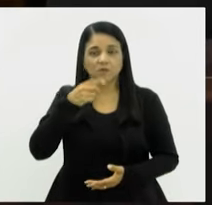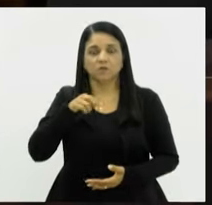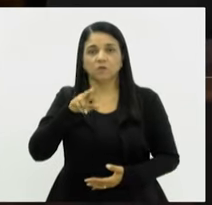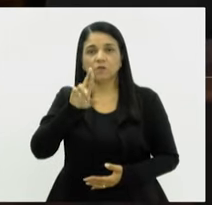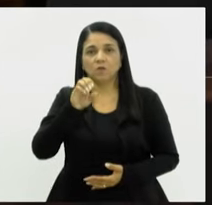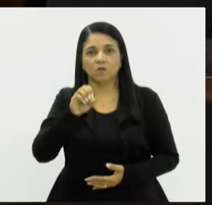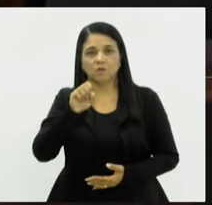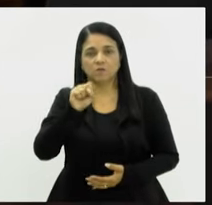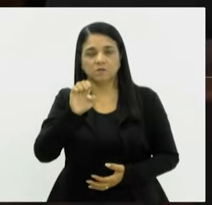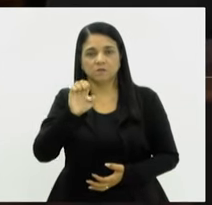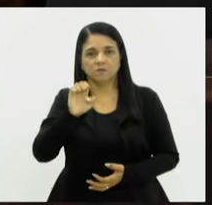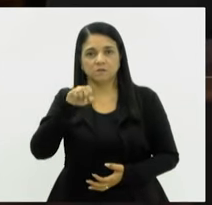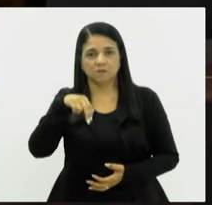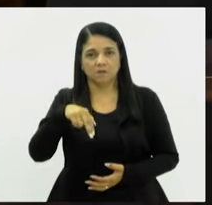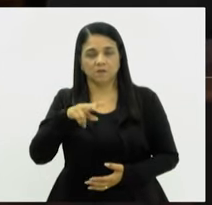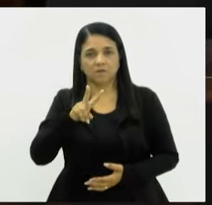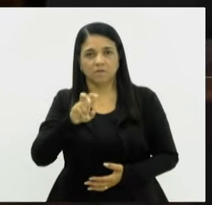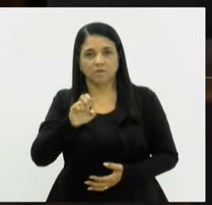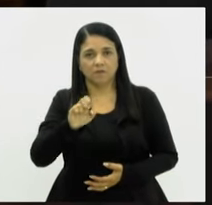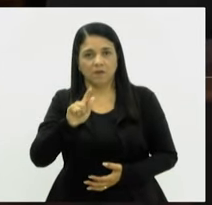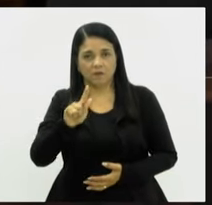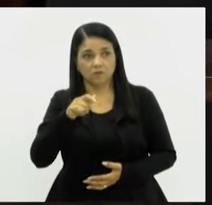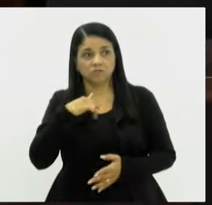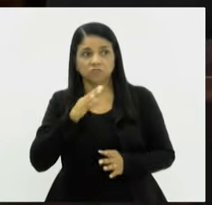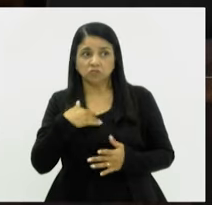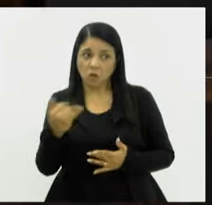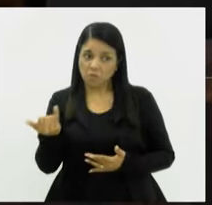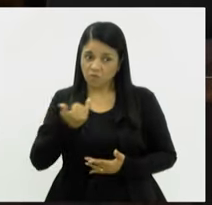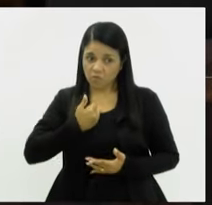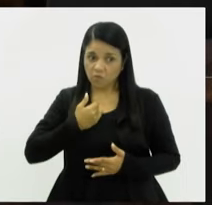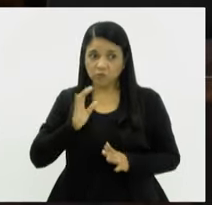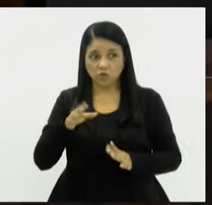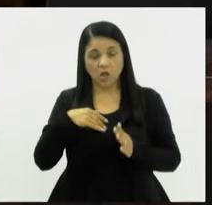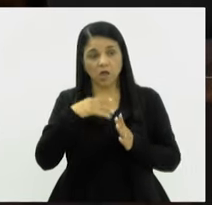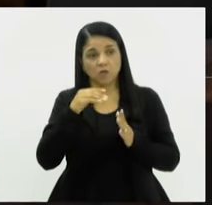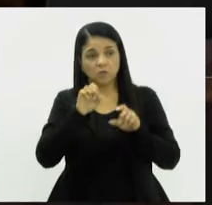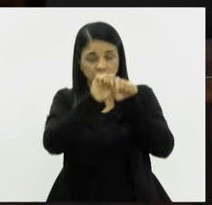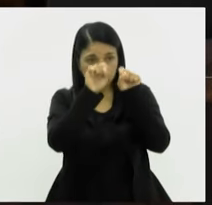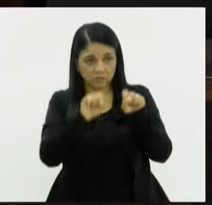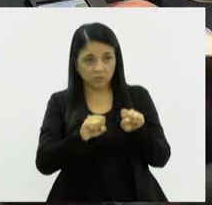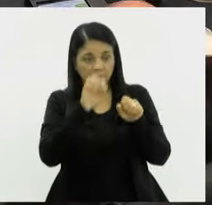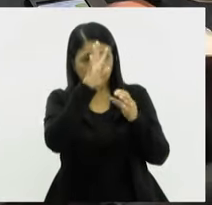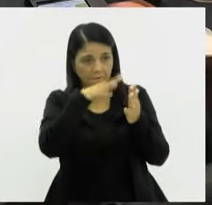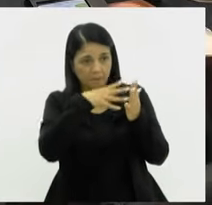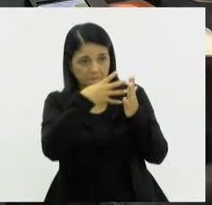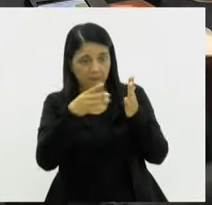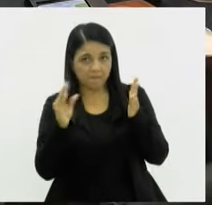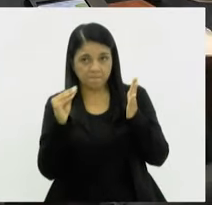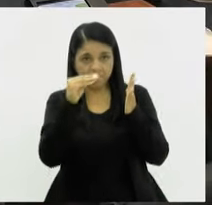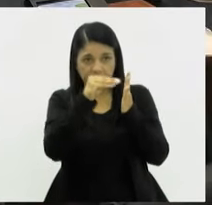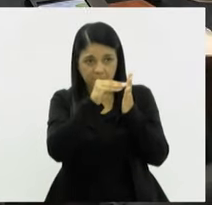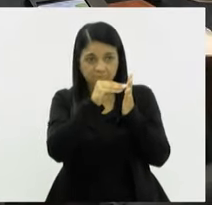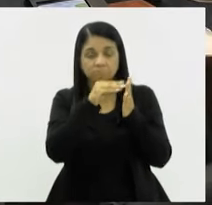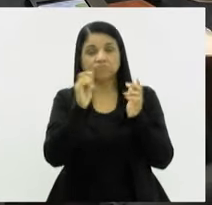está funcionando, pelo menos foi a informação que eu tive aqui. Vale a pena